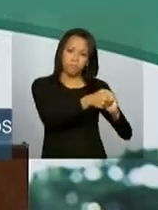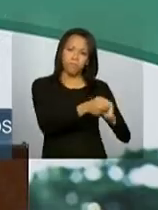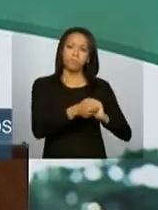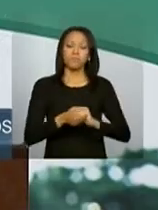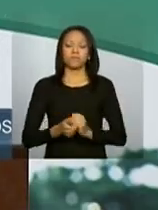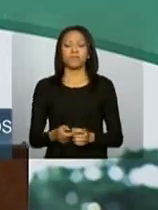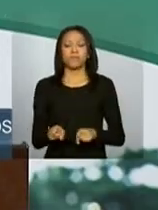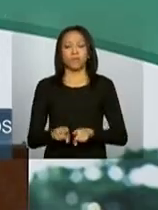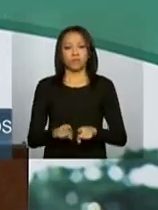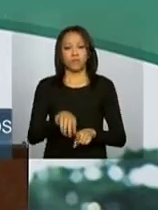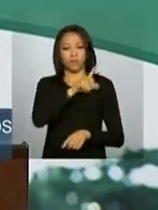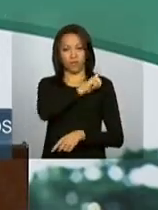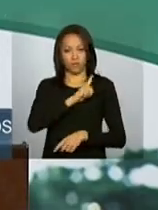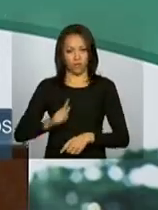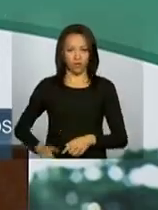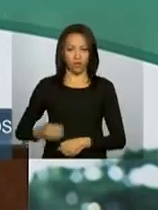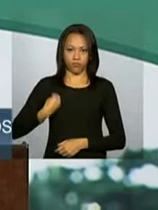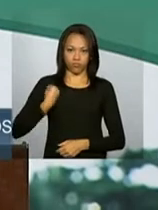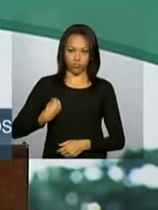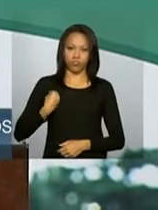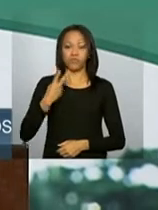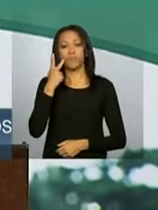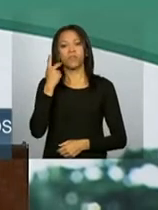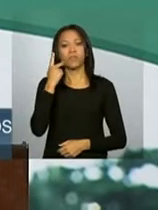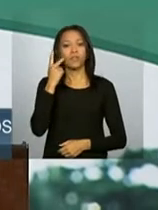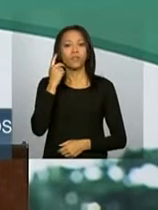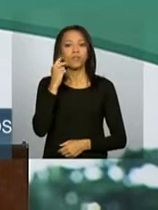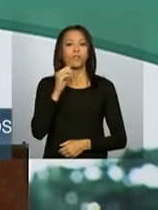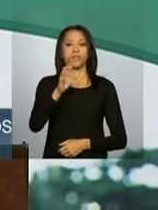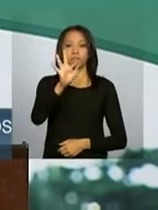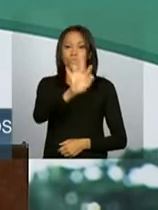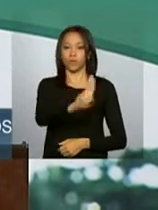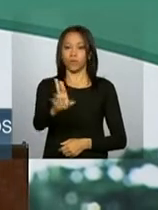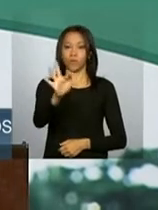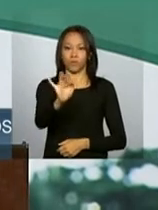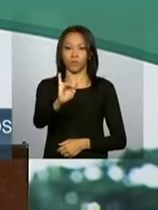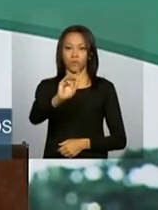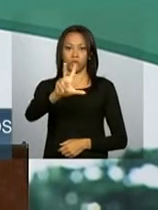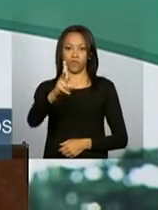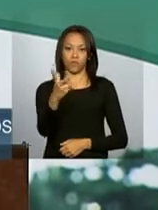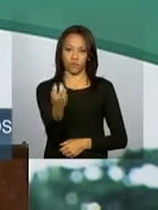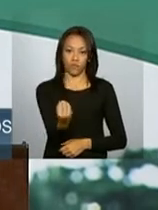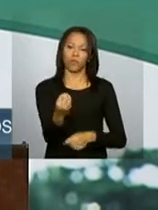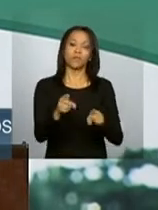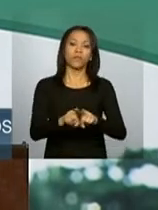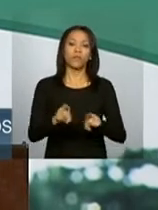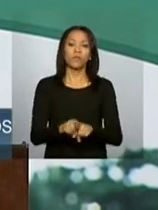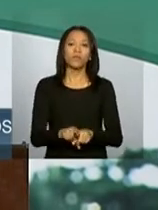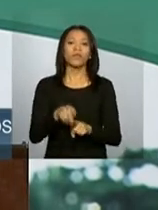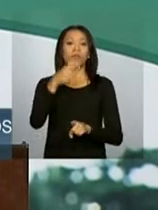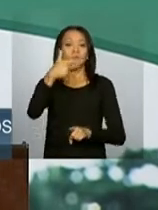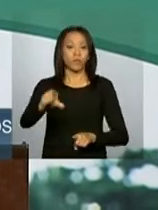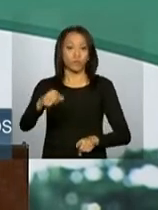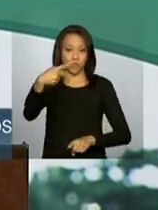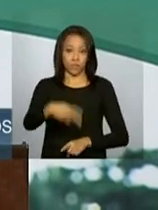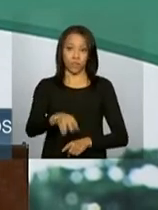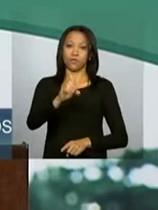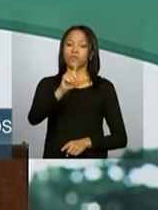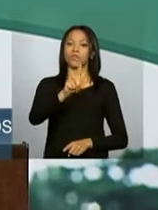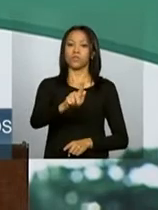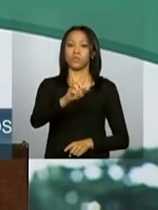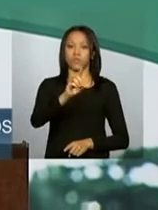o governador em exercício do Ceará, Domingos Filho, governador em exercício do Distrito Federal,